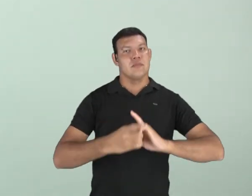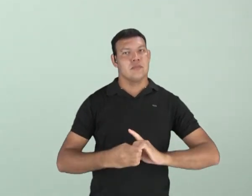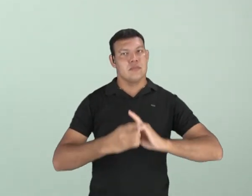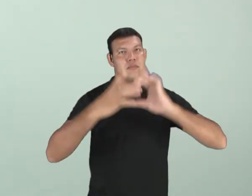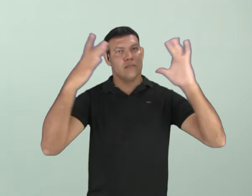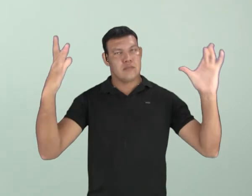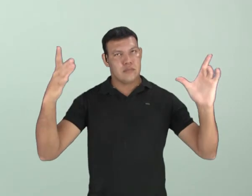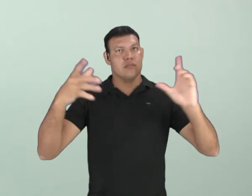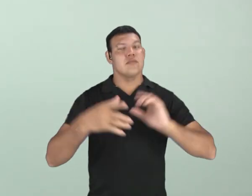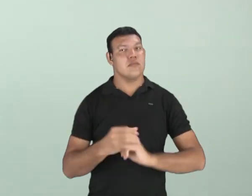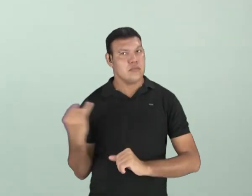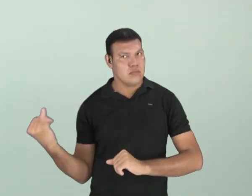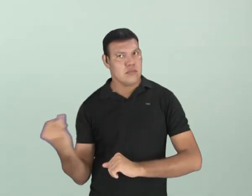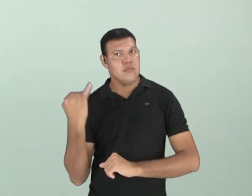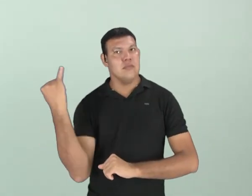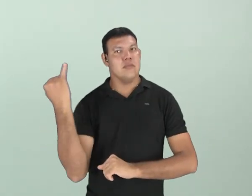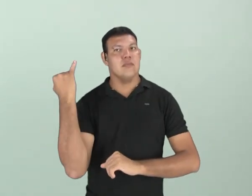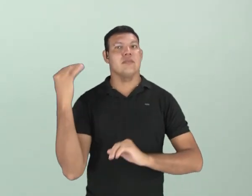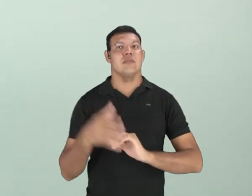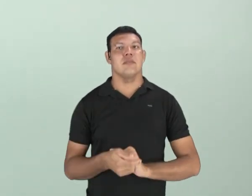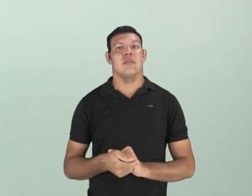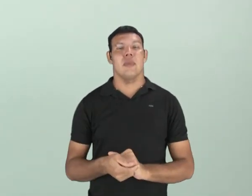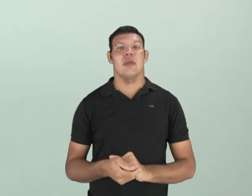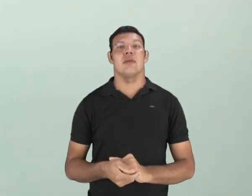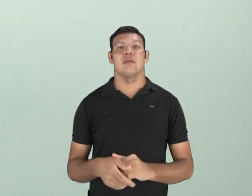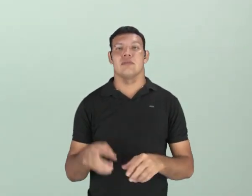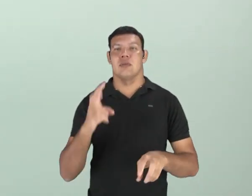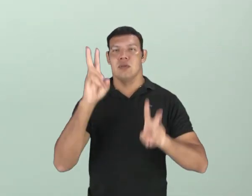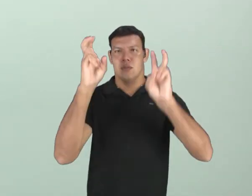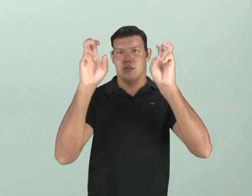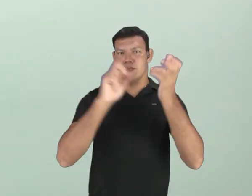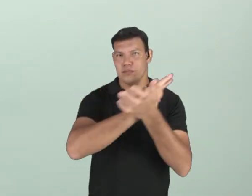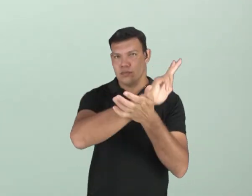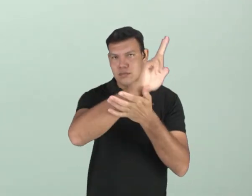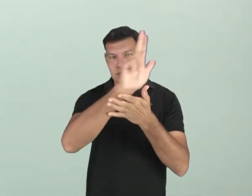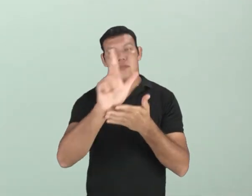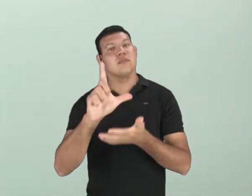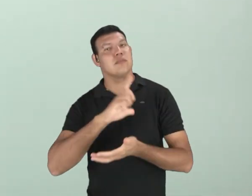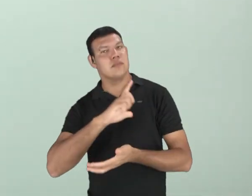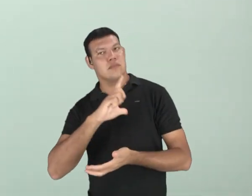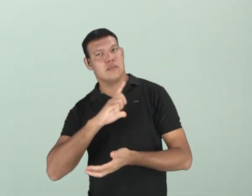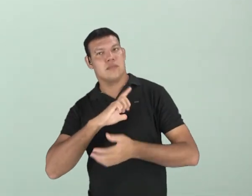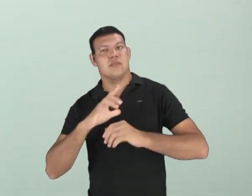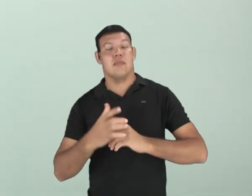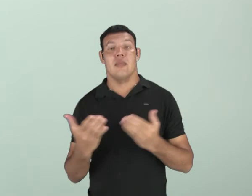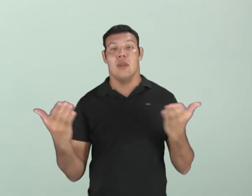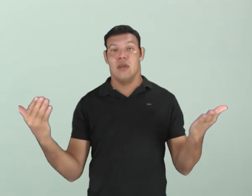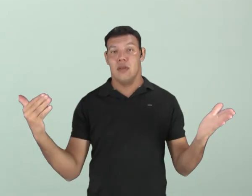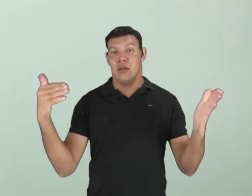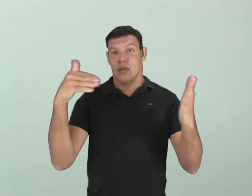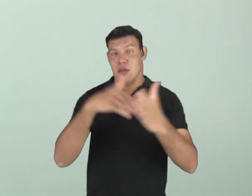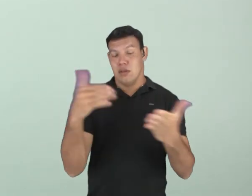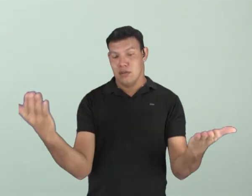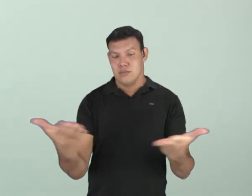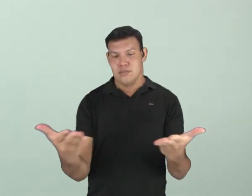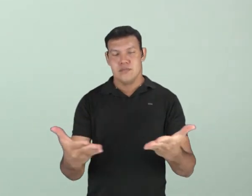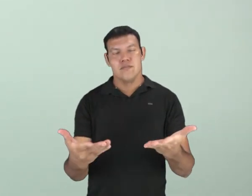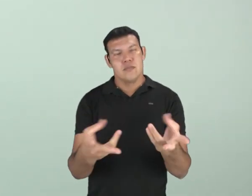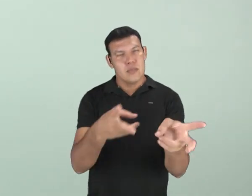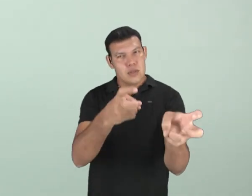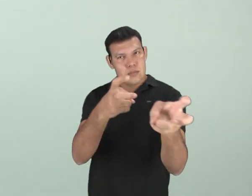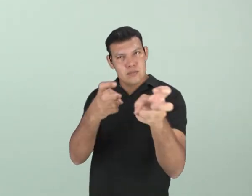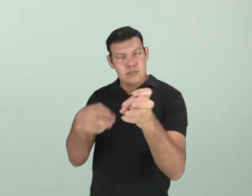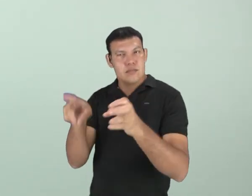democracia, que é um legado muito importante, e todas essas questões culturais que a gente tem, né, que a gente tem até hoje, percebe no nosso